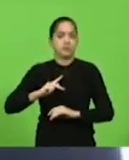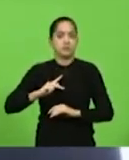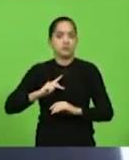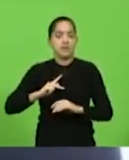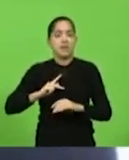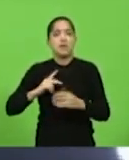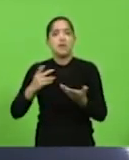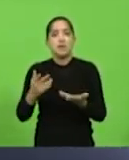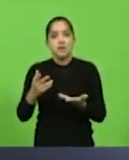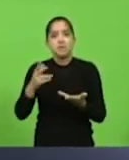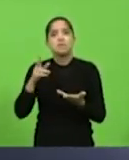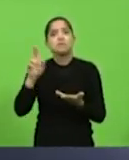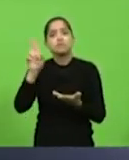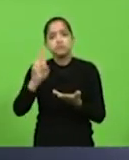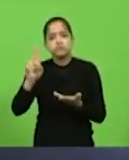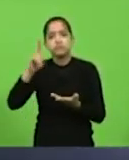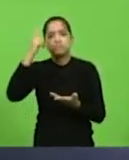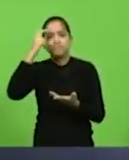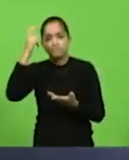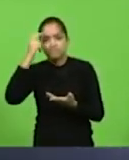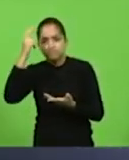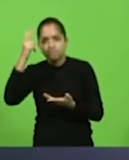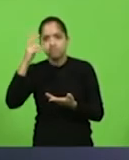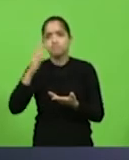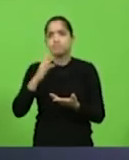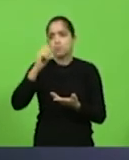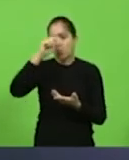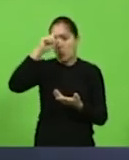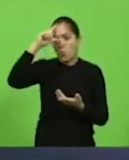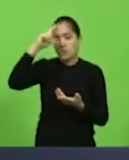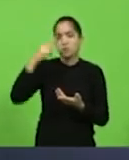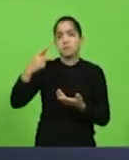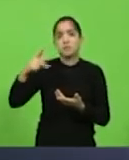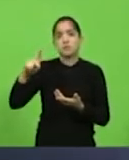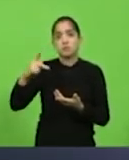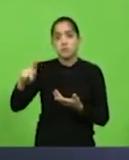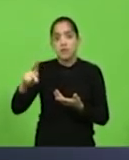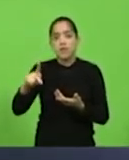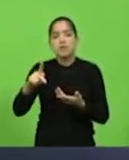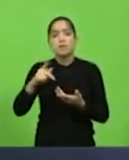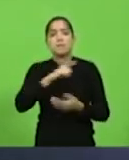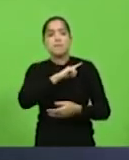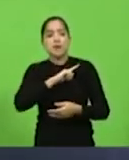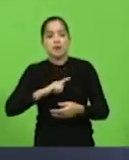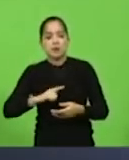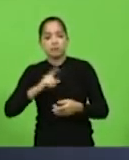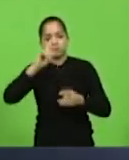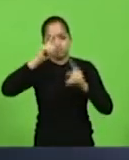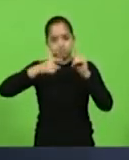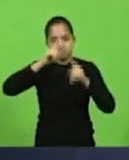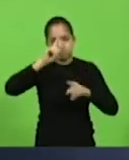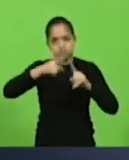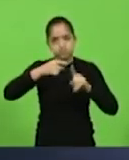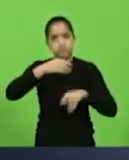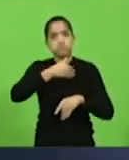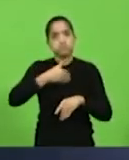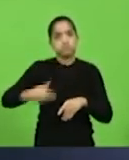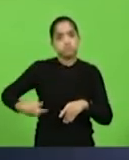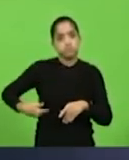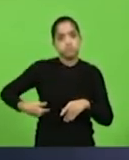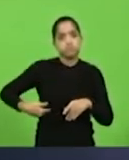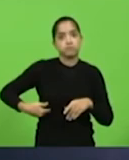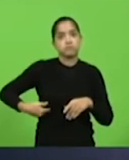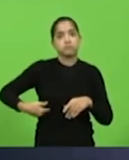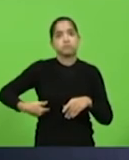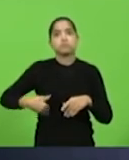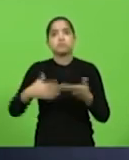o conhecimento que ele tinha, inteligência, para melhor governar, para fazer com que esse conhecimento fosse